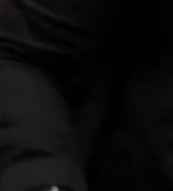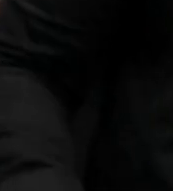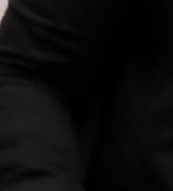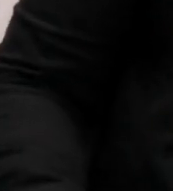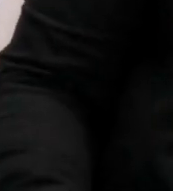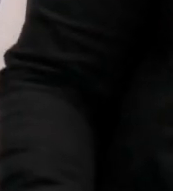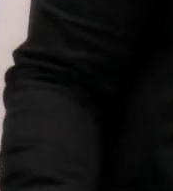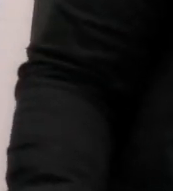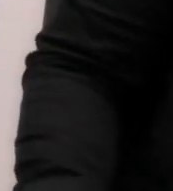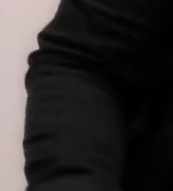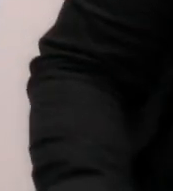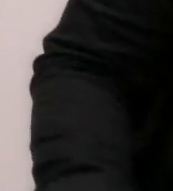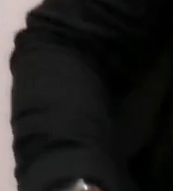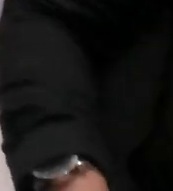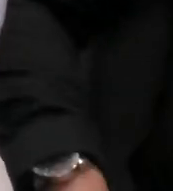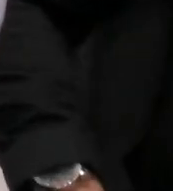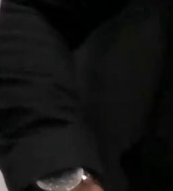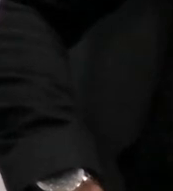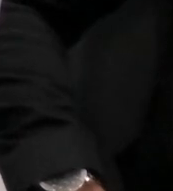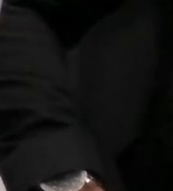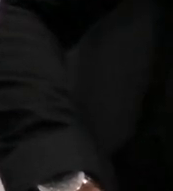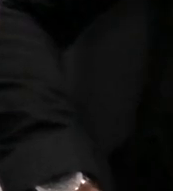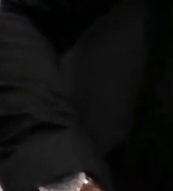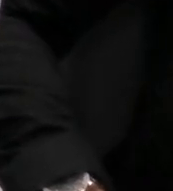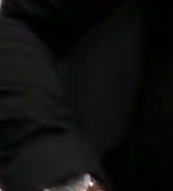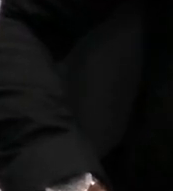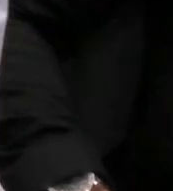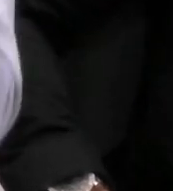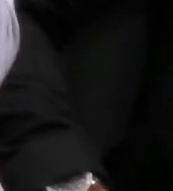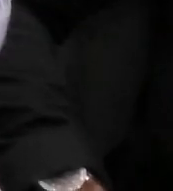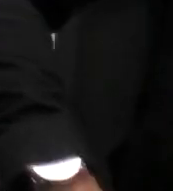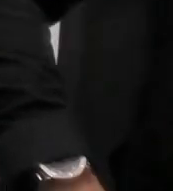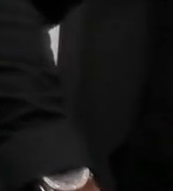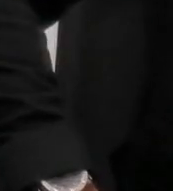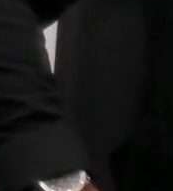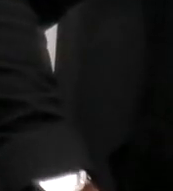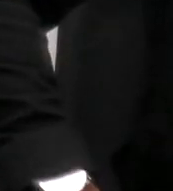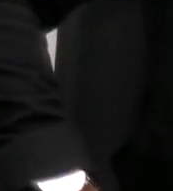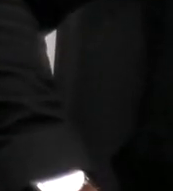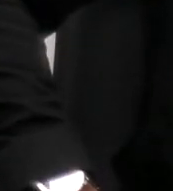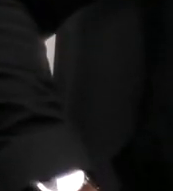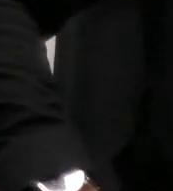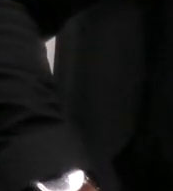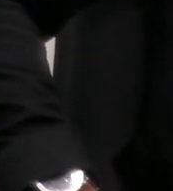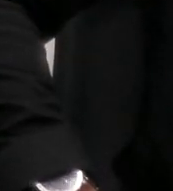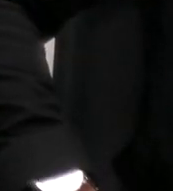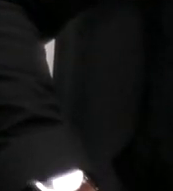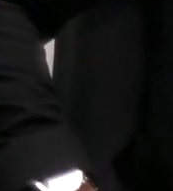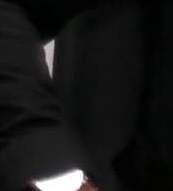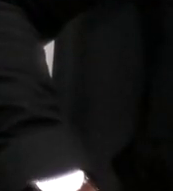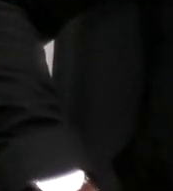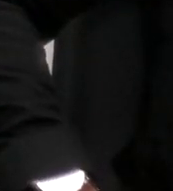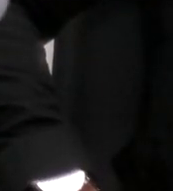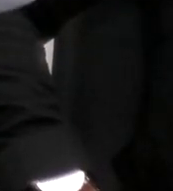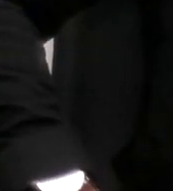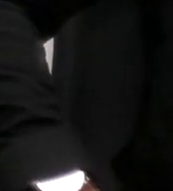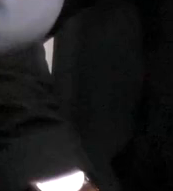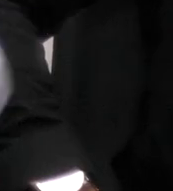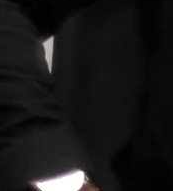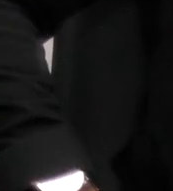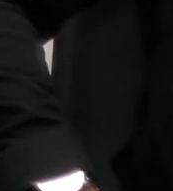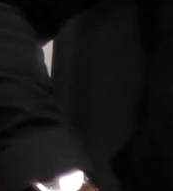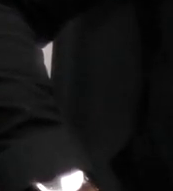isso também para trás, porque cria uma norma que se considera mais efetiva, mais